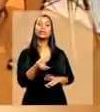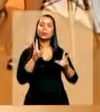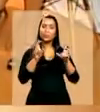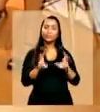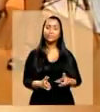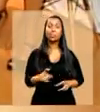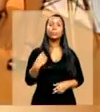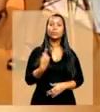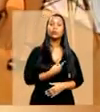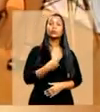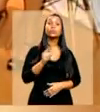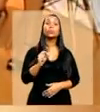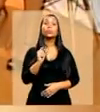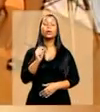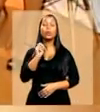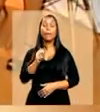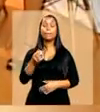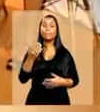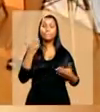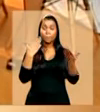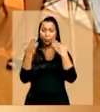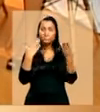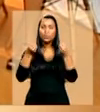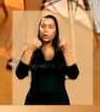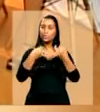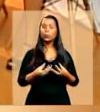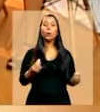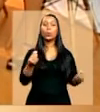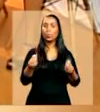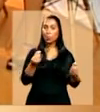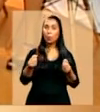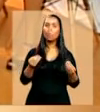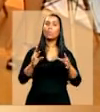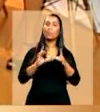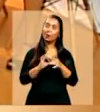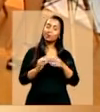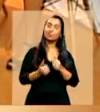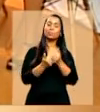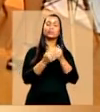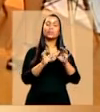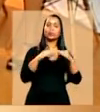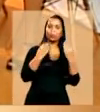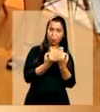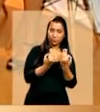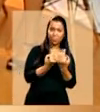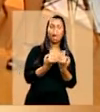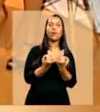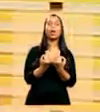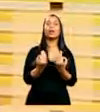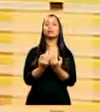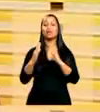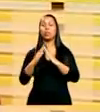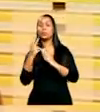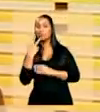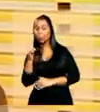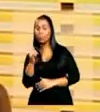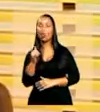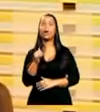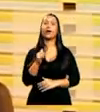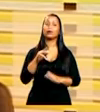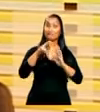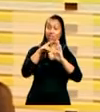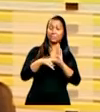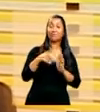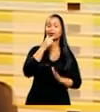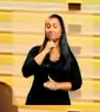tema Sim. aqui, a gente foi ouvir uma psicóloga que fala justamente de como deve ser essa parceria entre os familiares, entre a casa do pai,